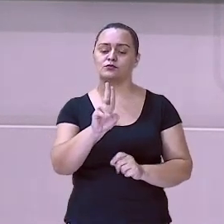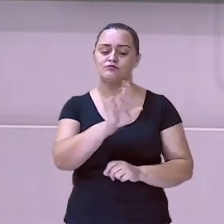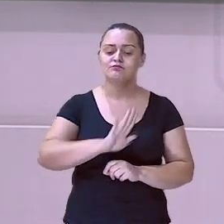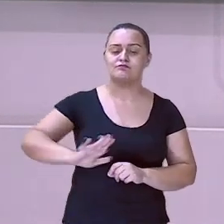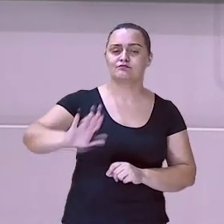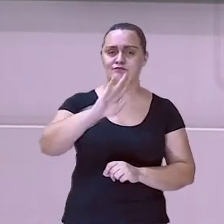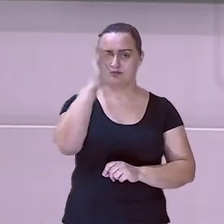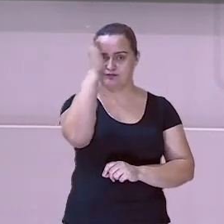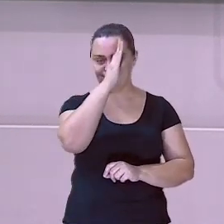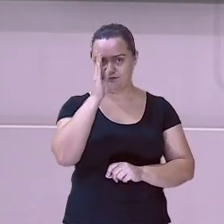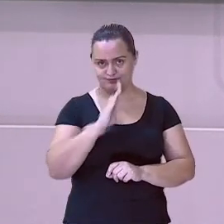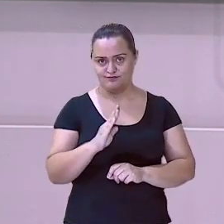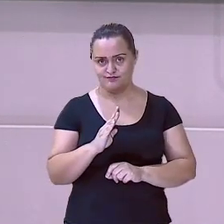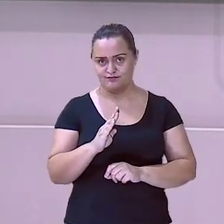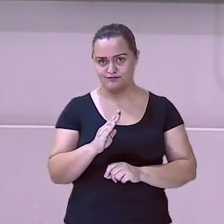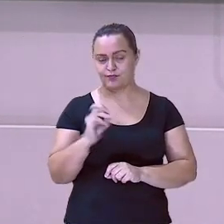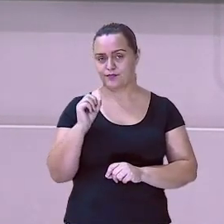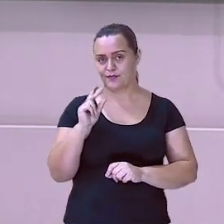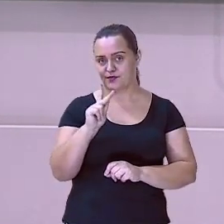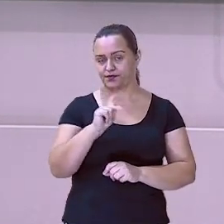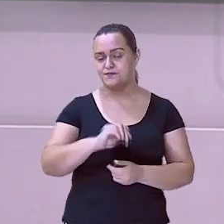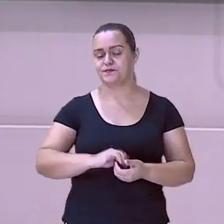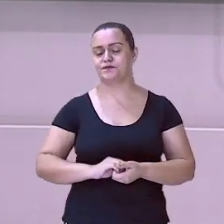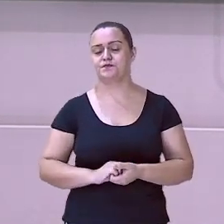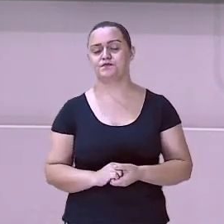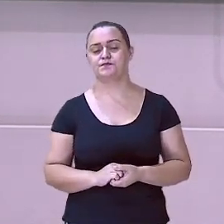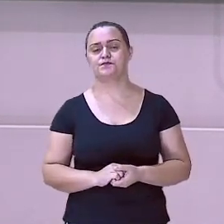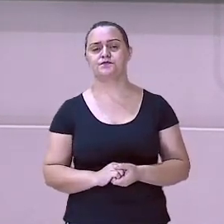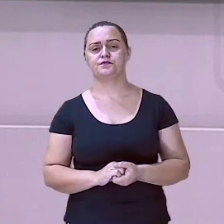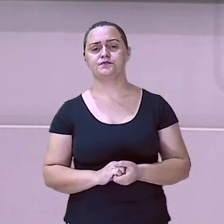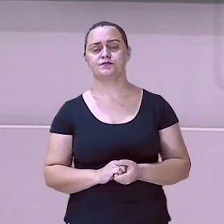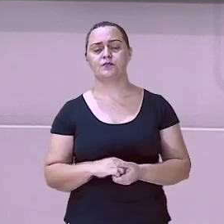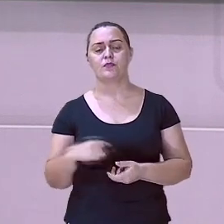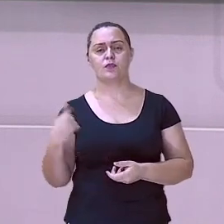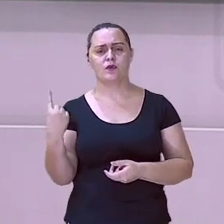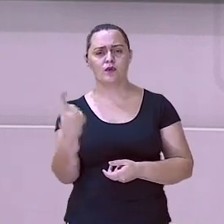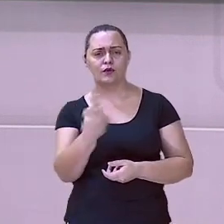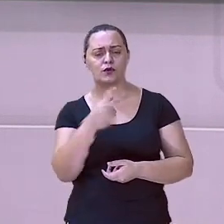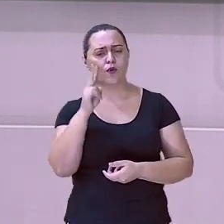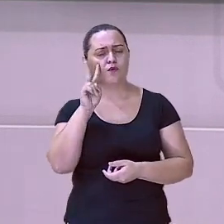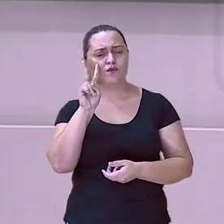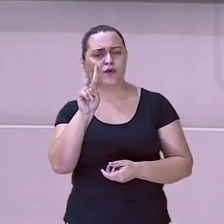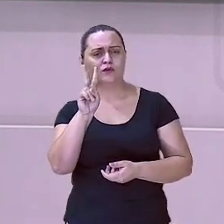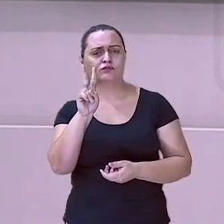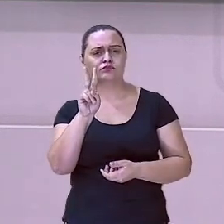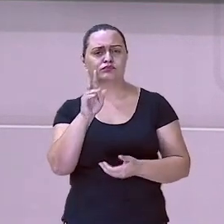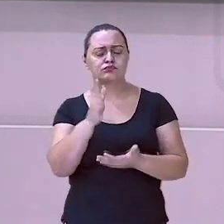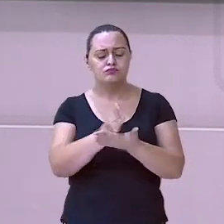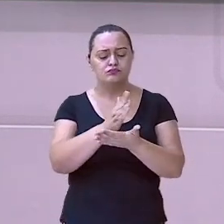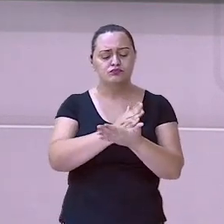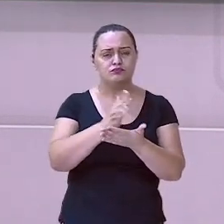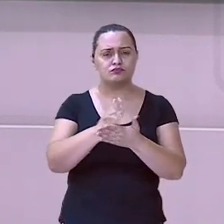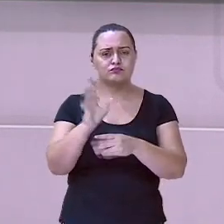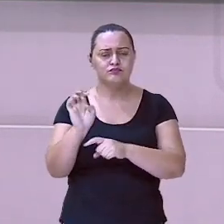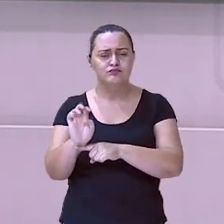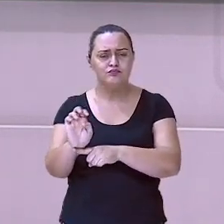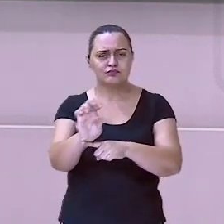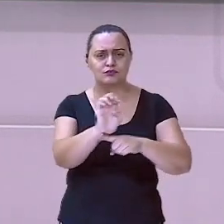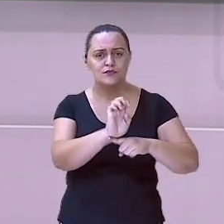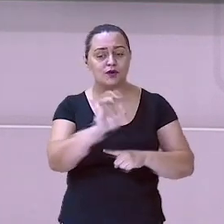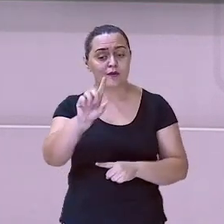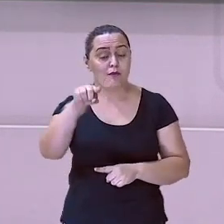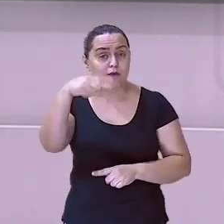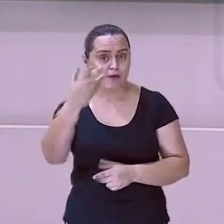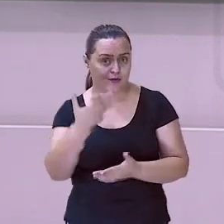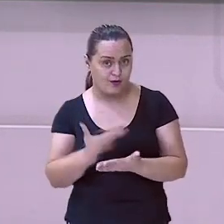Tranquilo? Nós vamos falar sobre a formação dos estados na próxima aula. Não esqueça